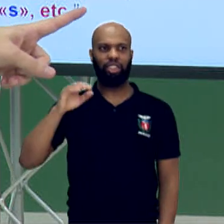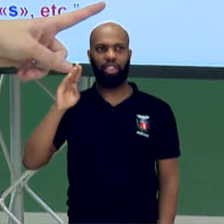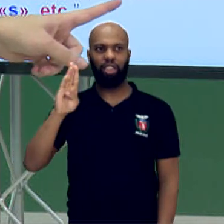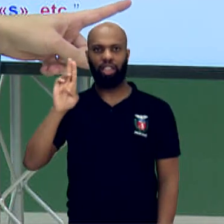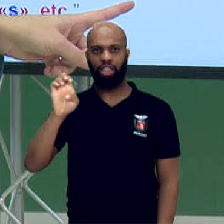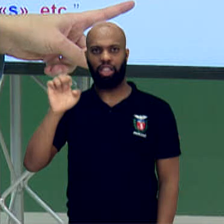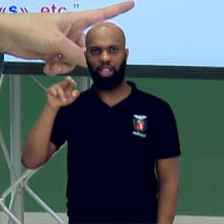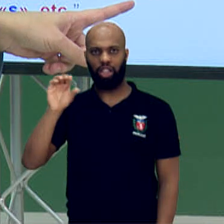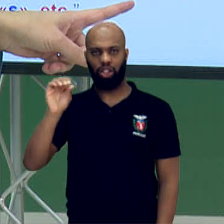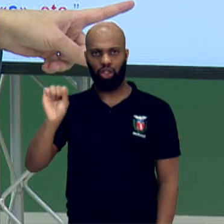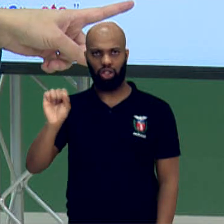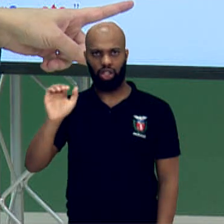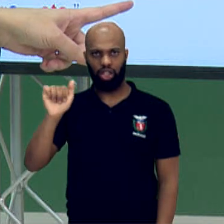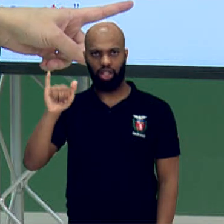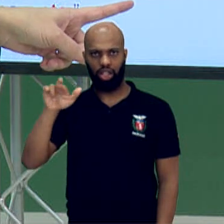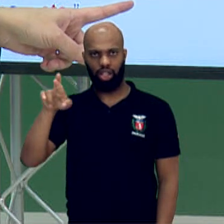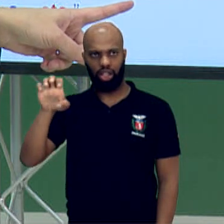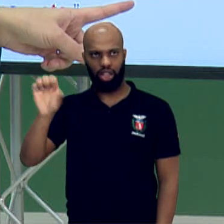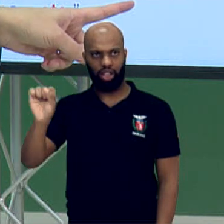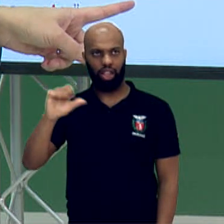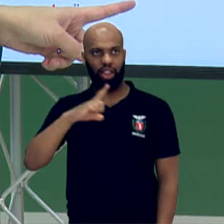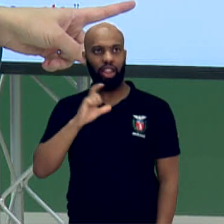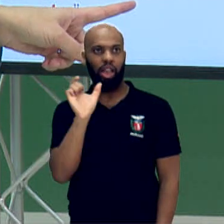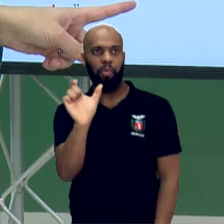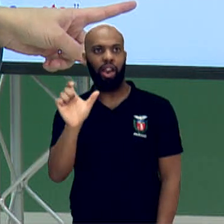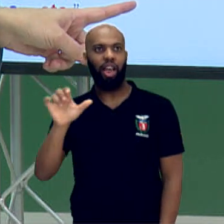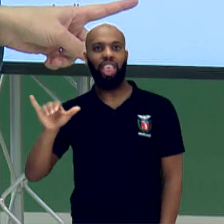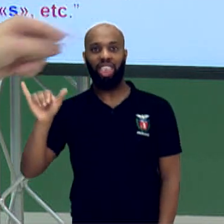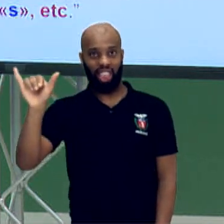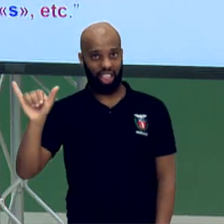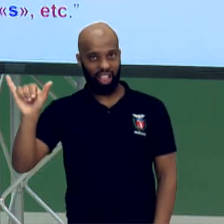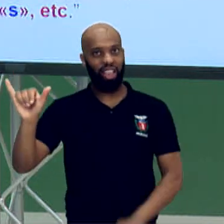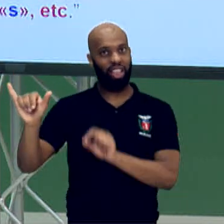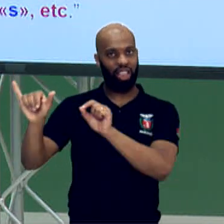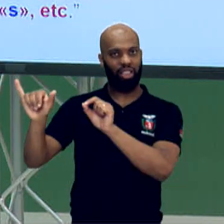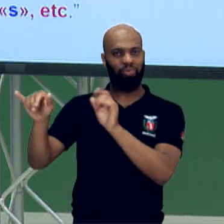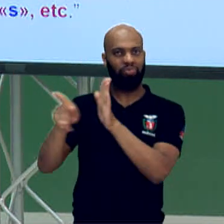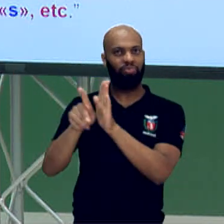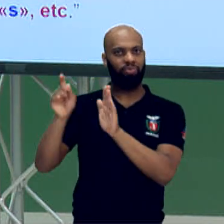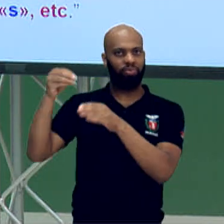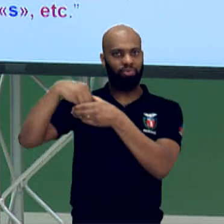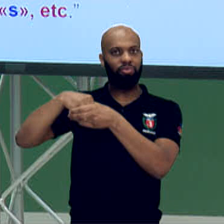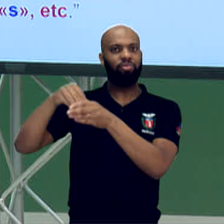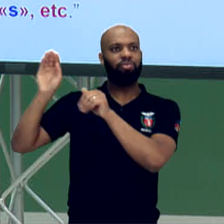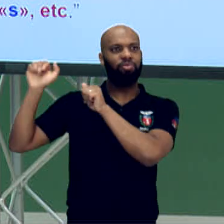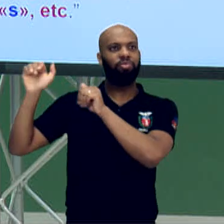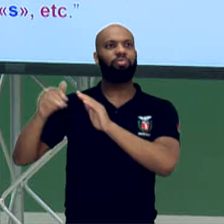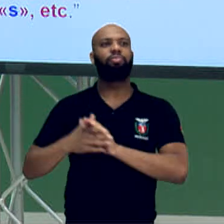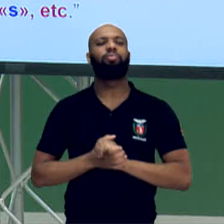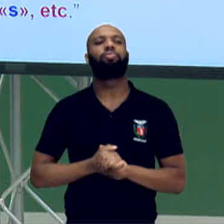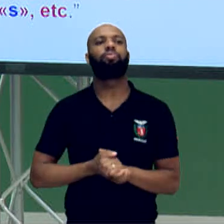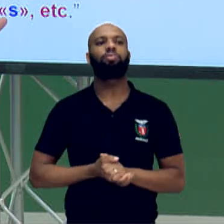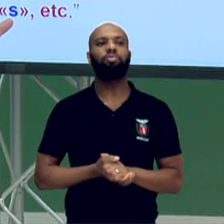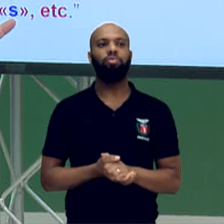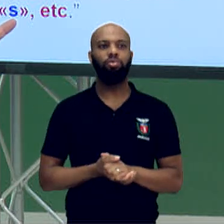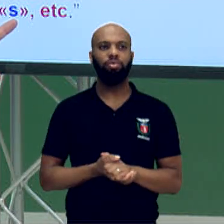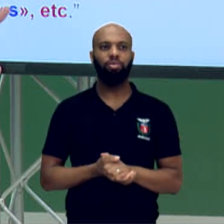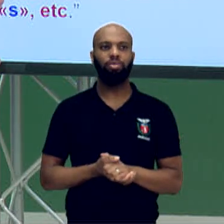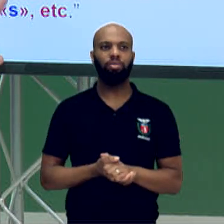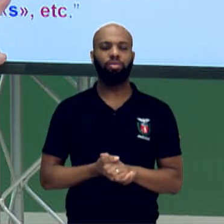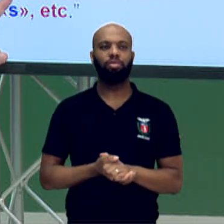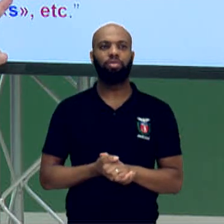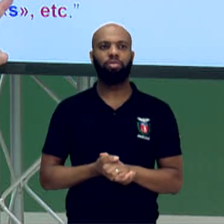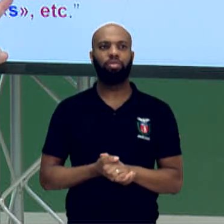EDE, como Y. Vocês devem lembrar dessa palavrinha, dessa letra Y. Não distinguimos entre la Z e la